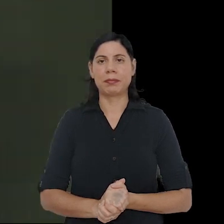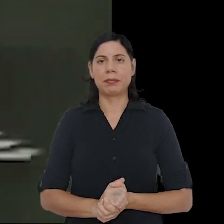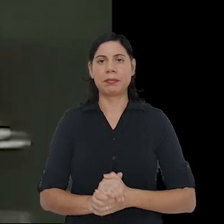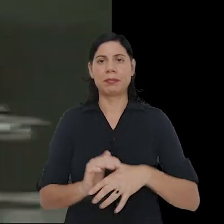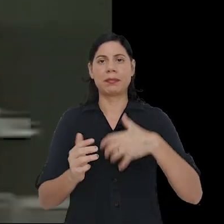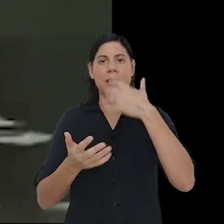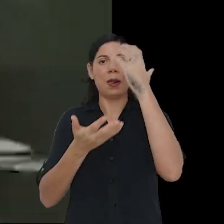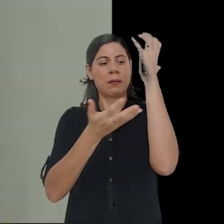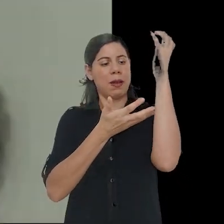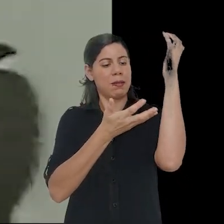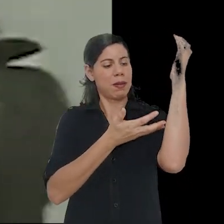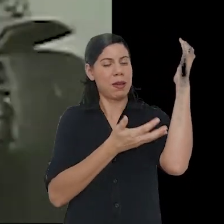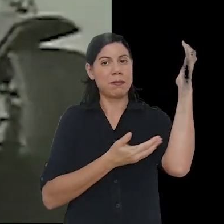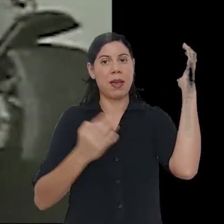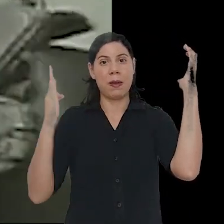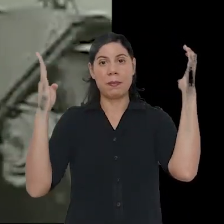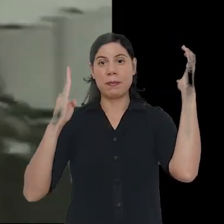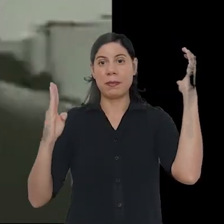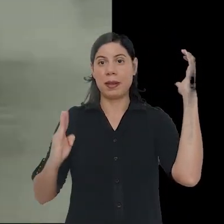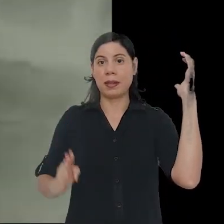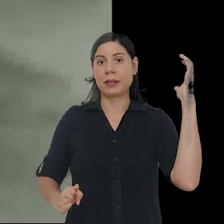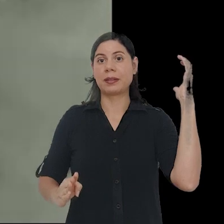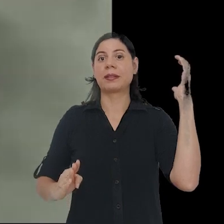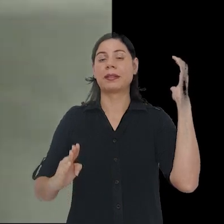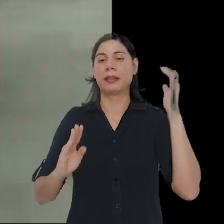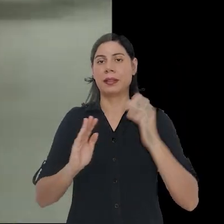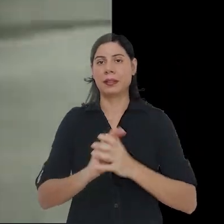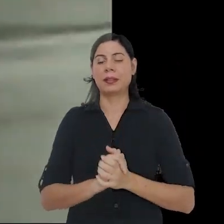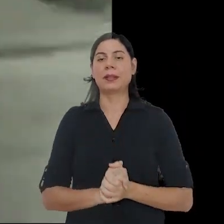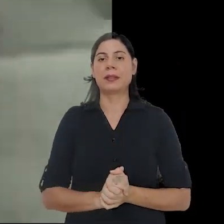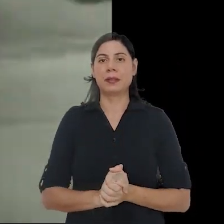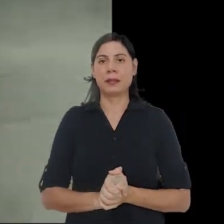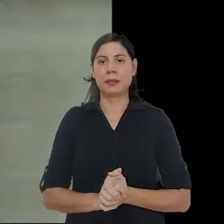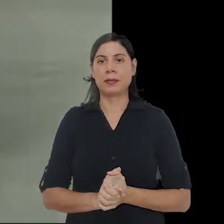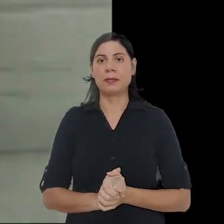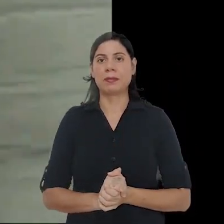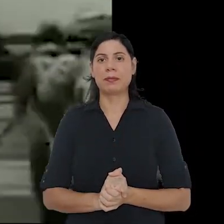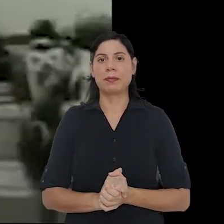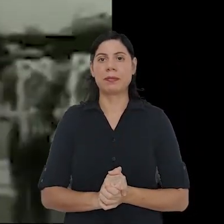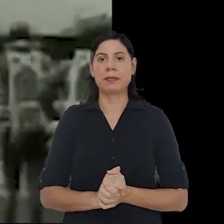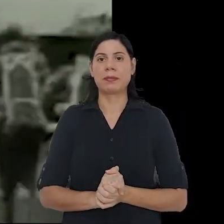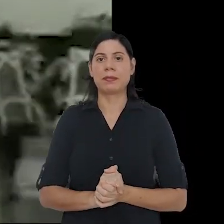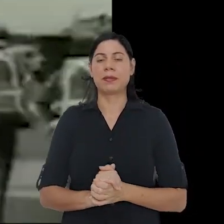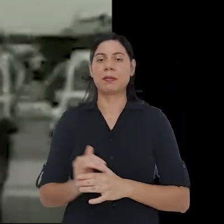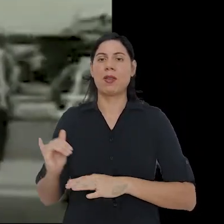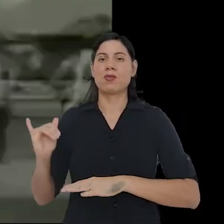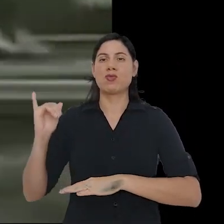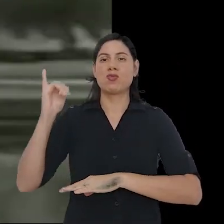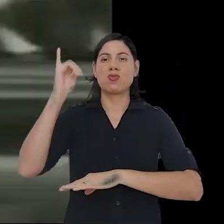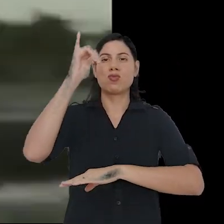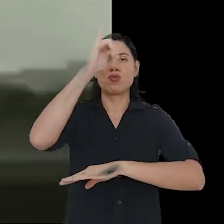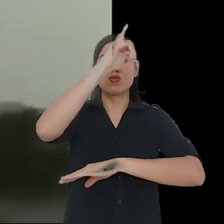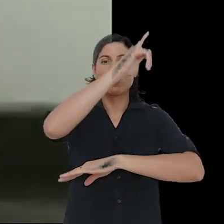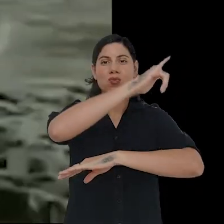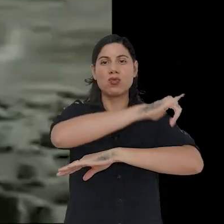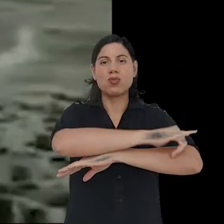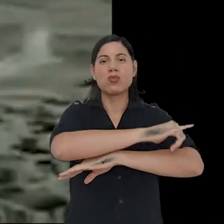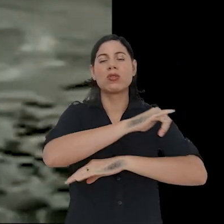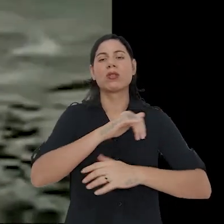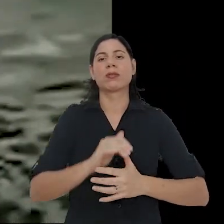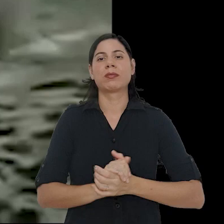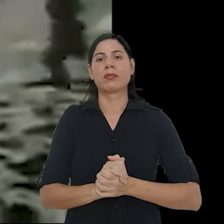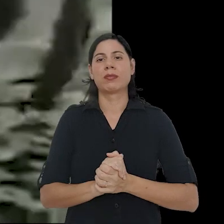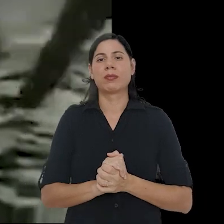Borracha brasileira, para que ações unidas possam ter rodas para seus possantes aviões de bombardeio, botes